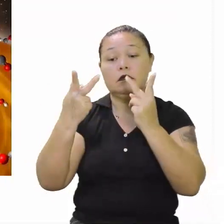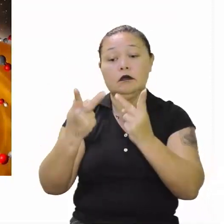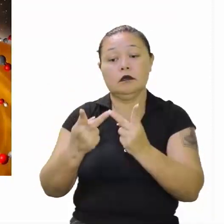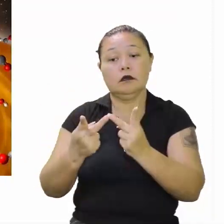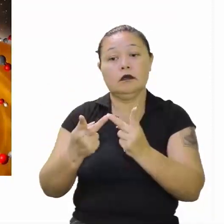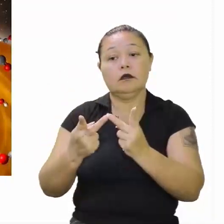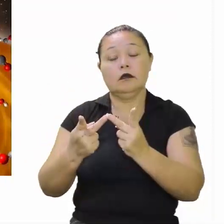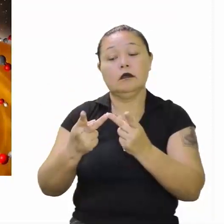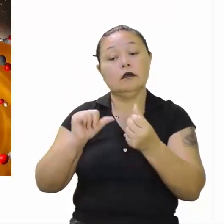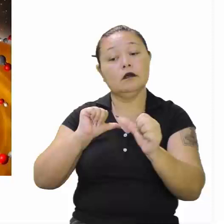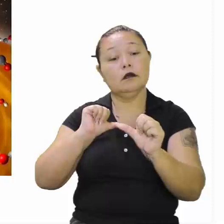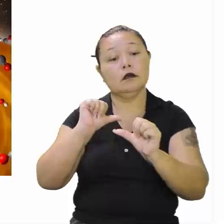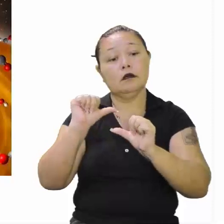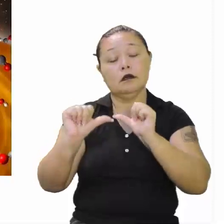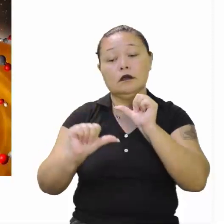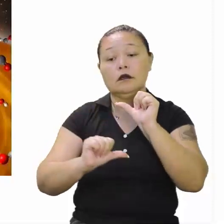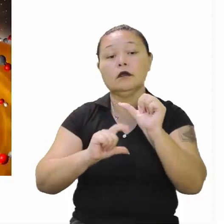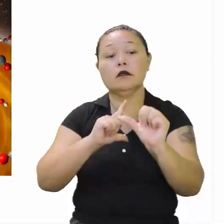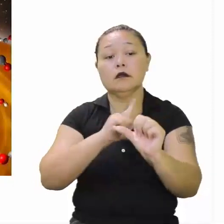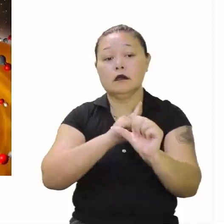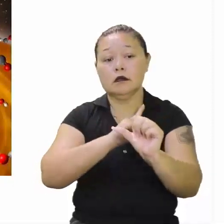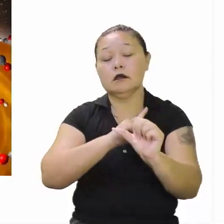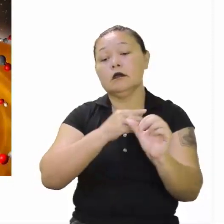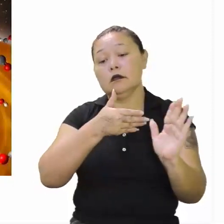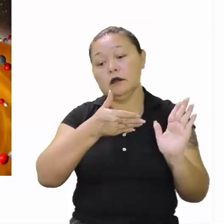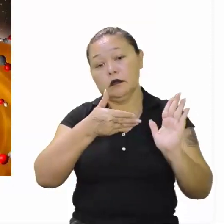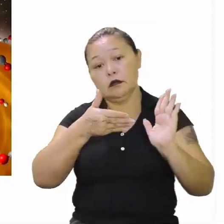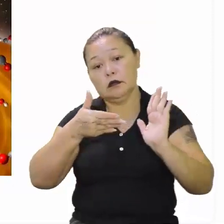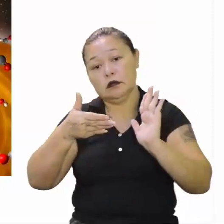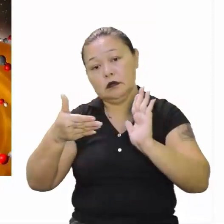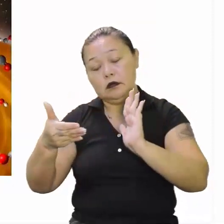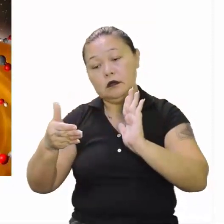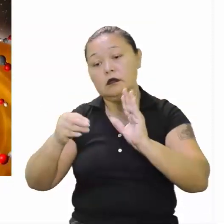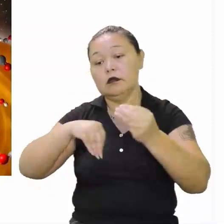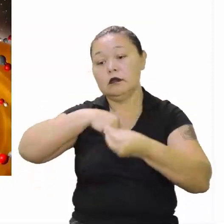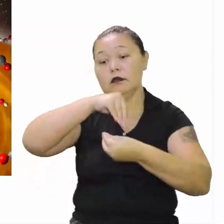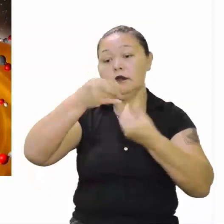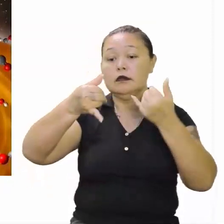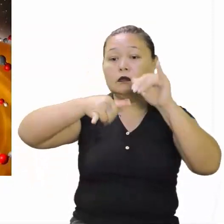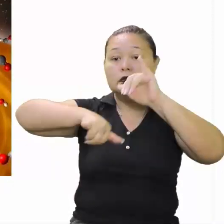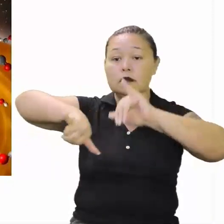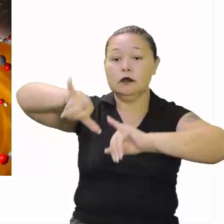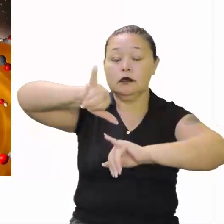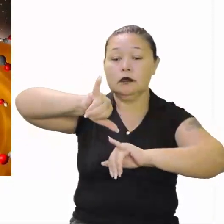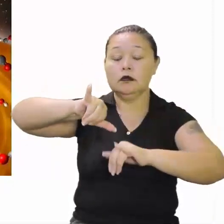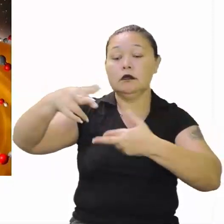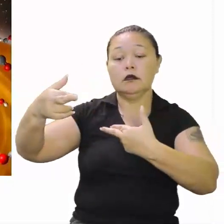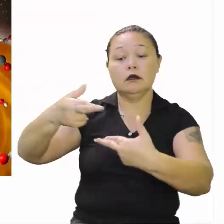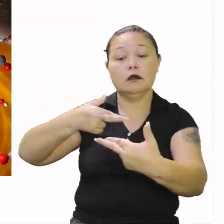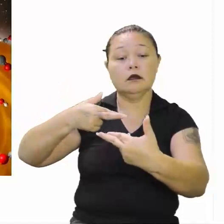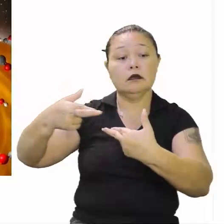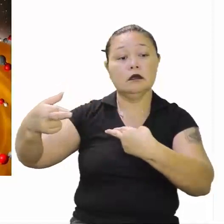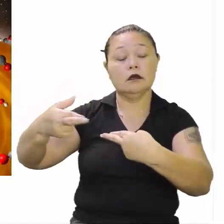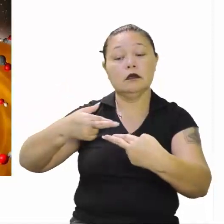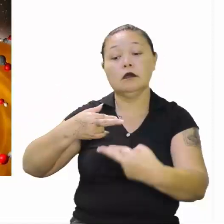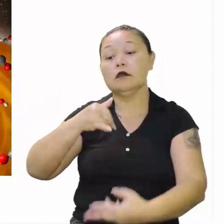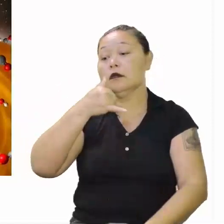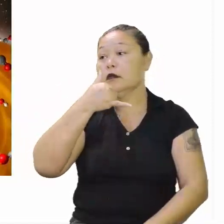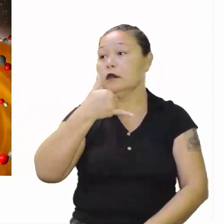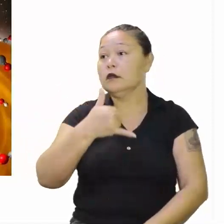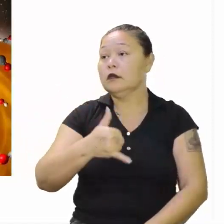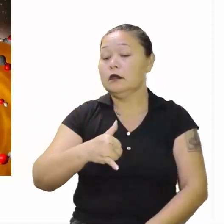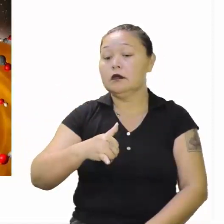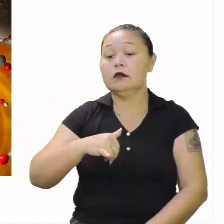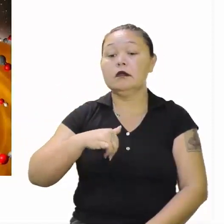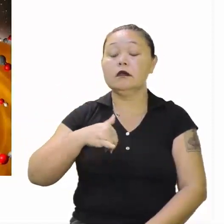matéria, as mudanças sofridas por ela durante as reações químicas e sua relação com